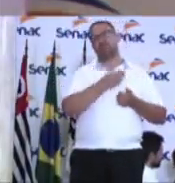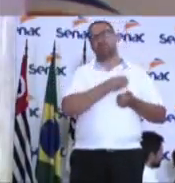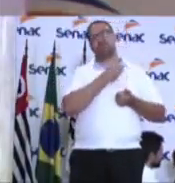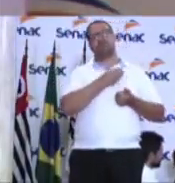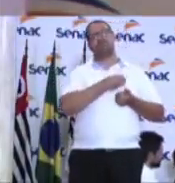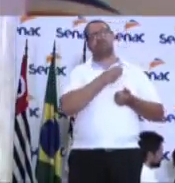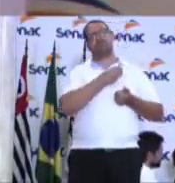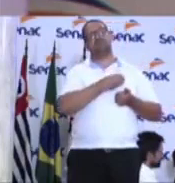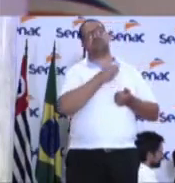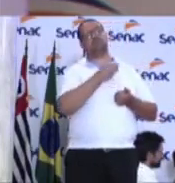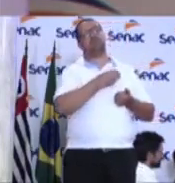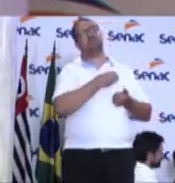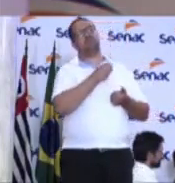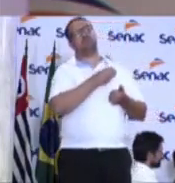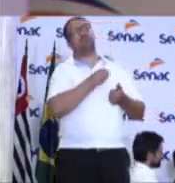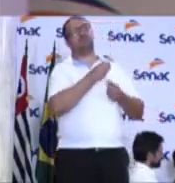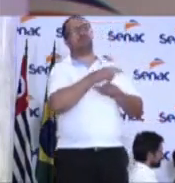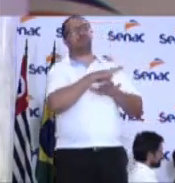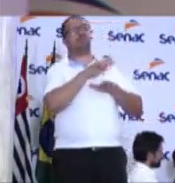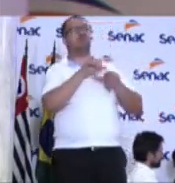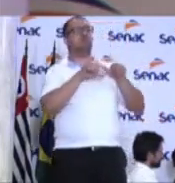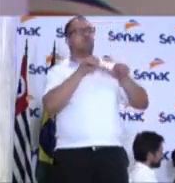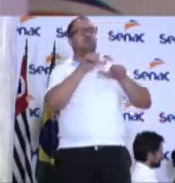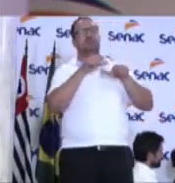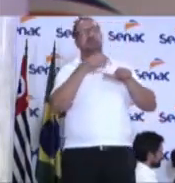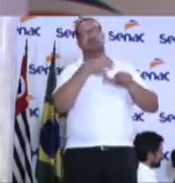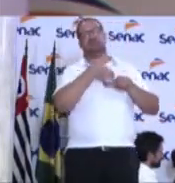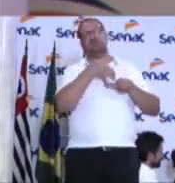esse momento de transformação, porque...